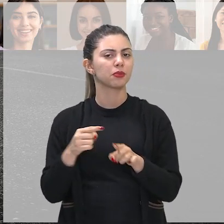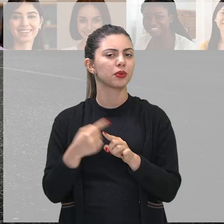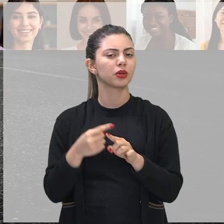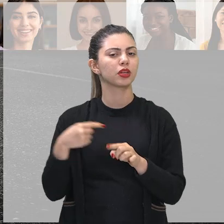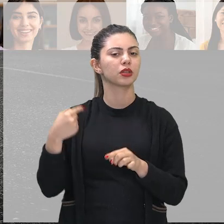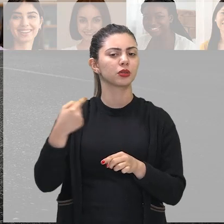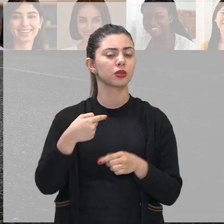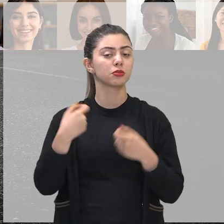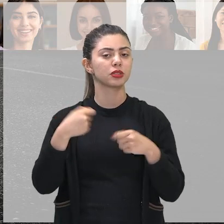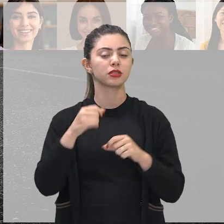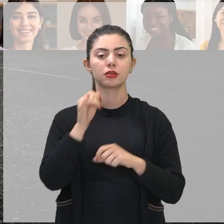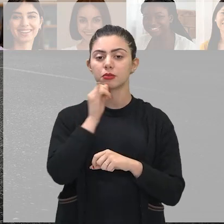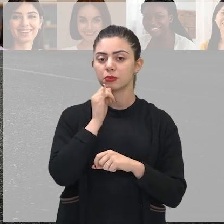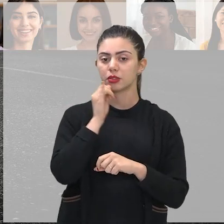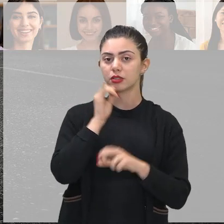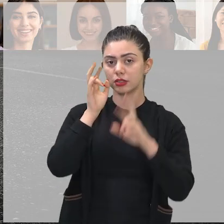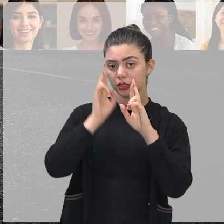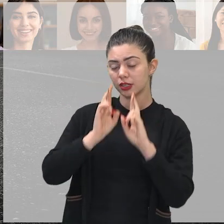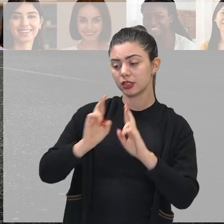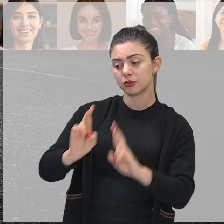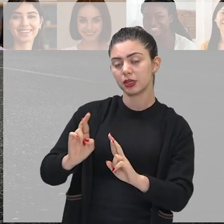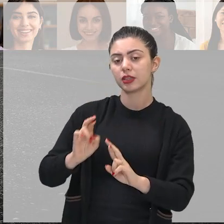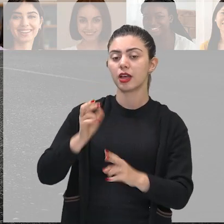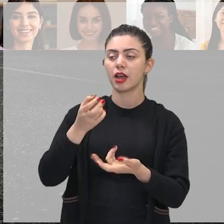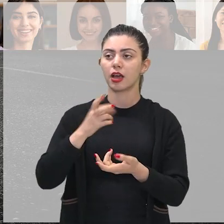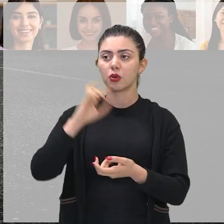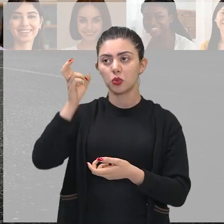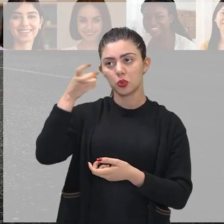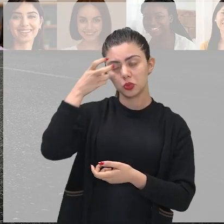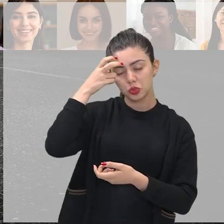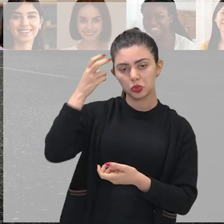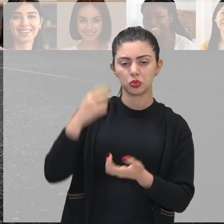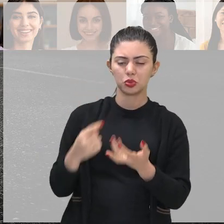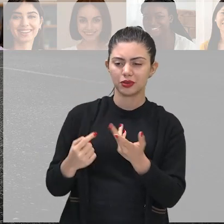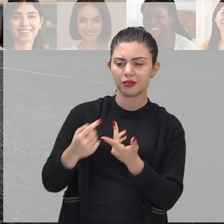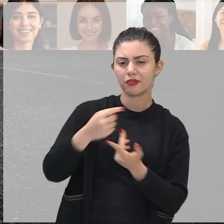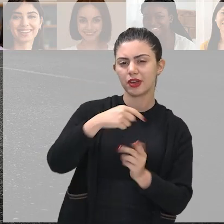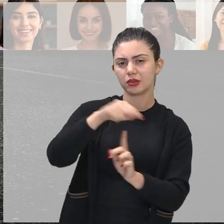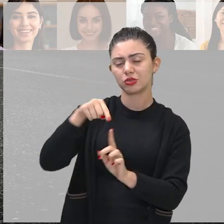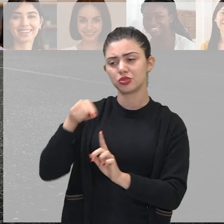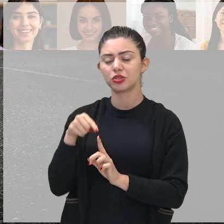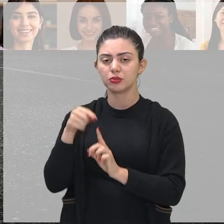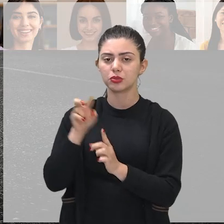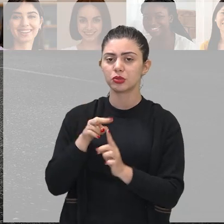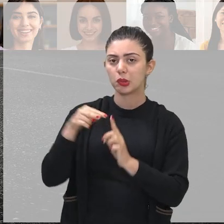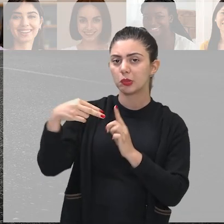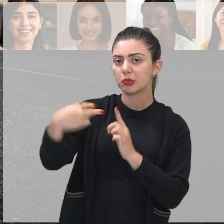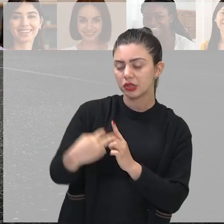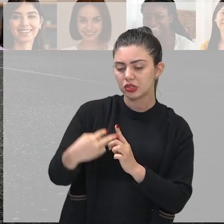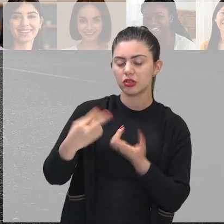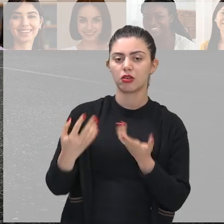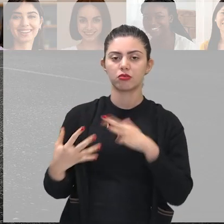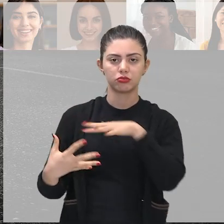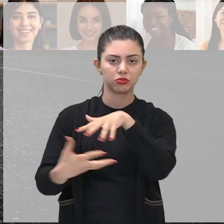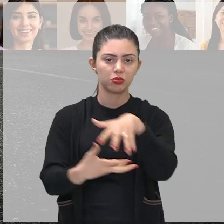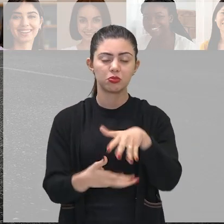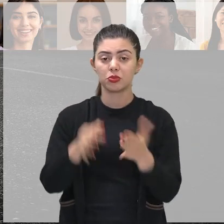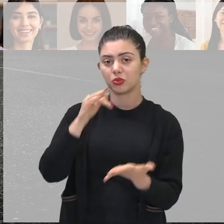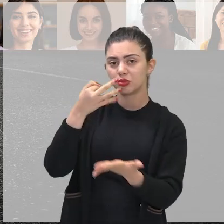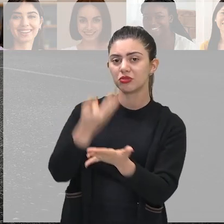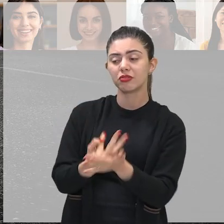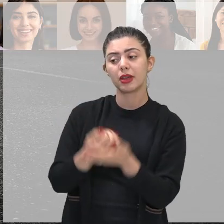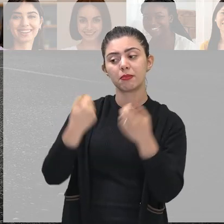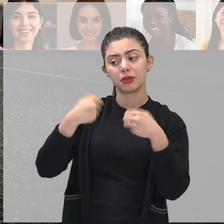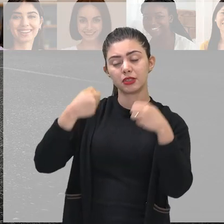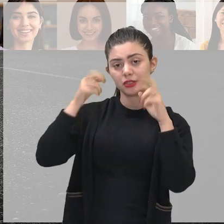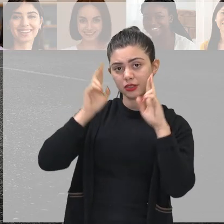forma, respeitar a pluralidade de culturas, de olhares, de visão de mundo, de fé,